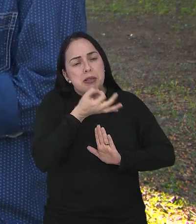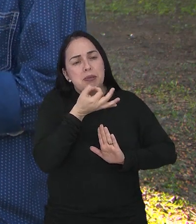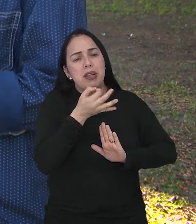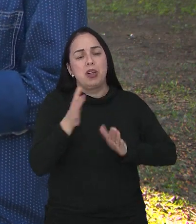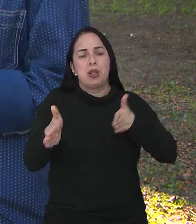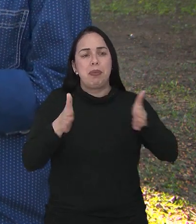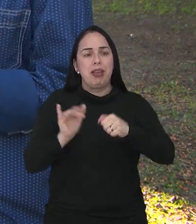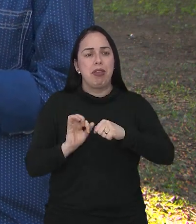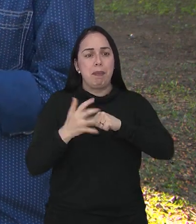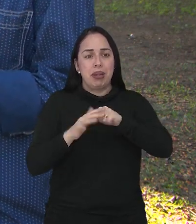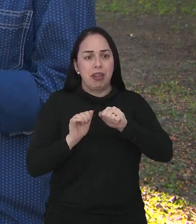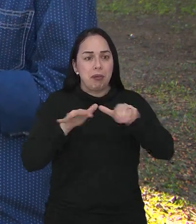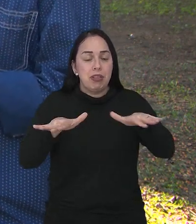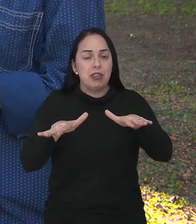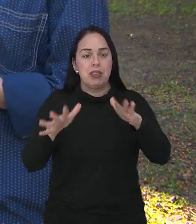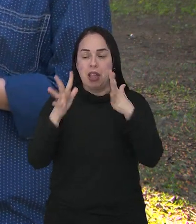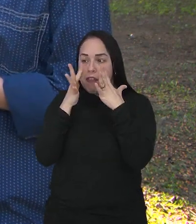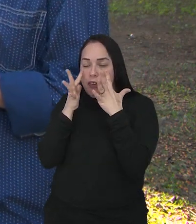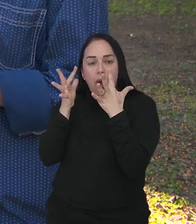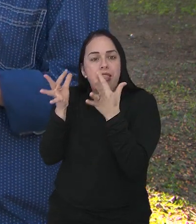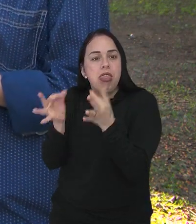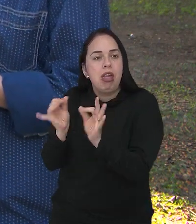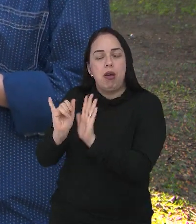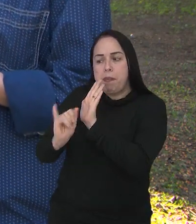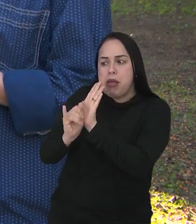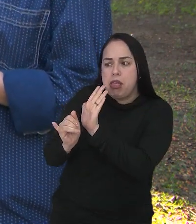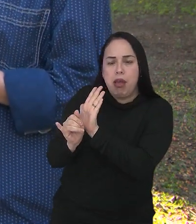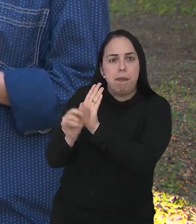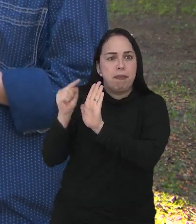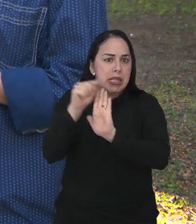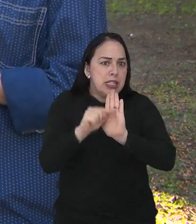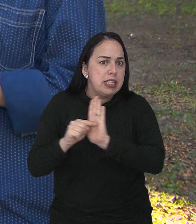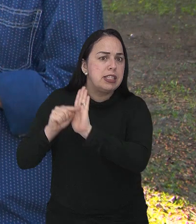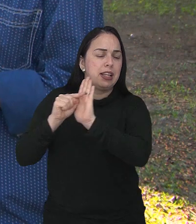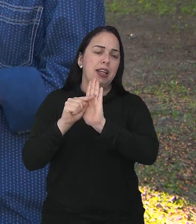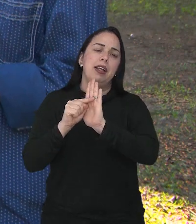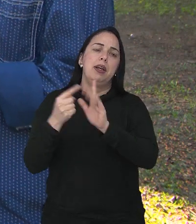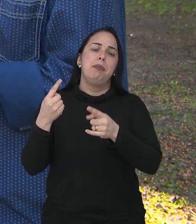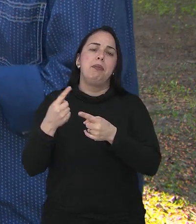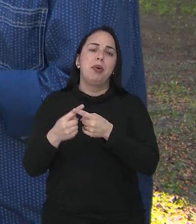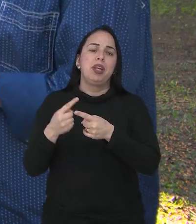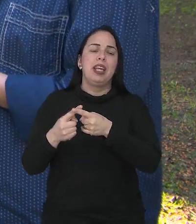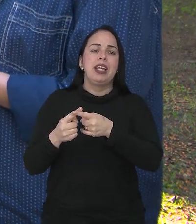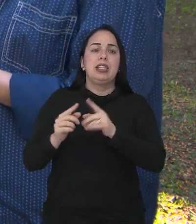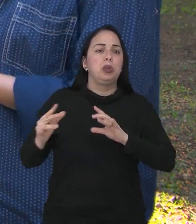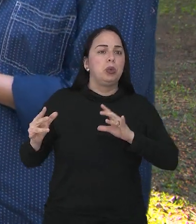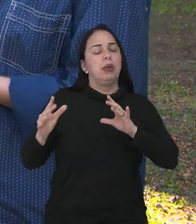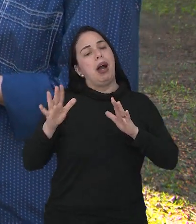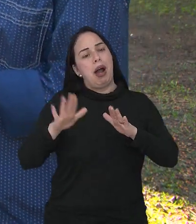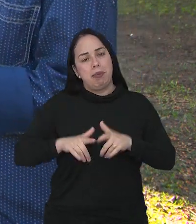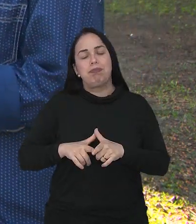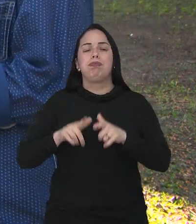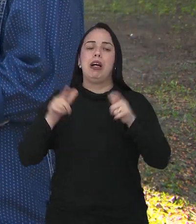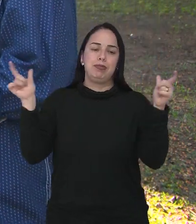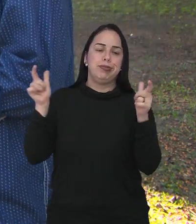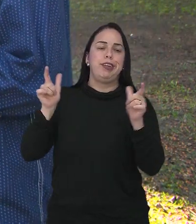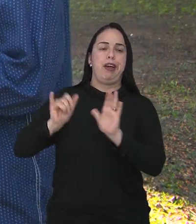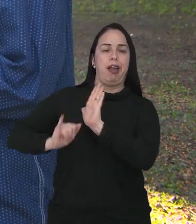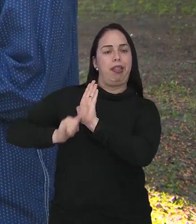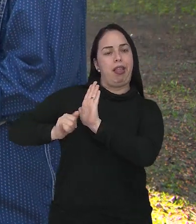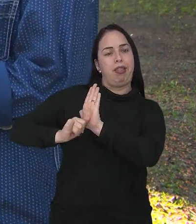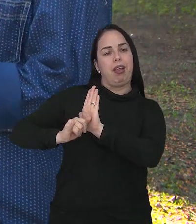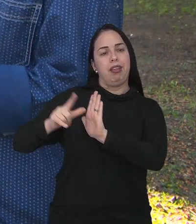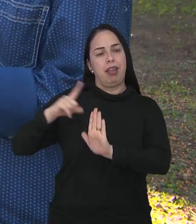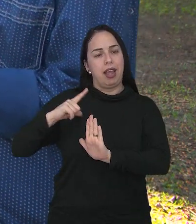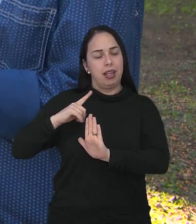pandemia você ficou atenta aos editais, tal, porque tem muita coisa que funciona por meio de edital, né? Sim. Como que você vê a questão